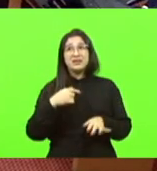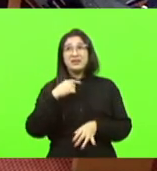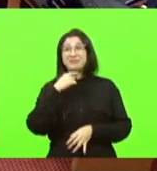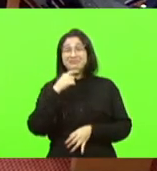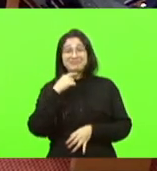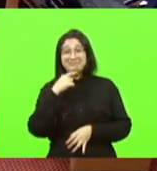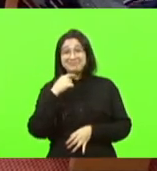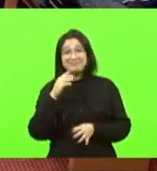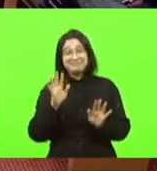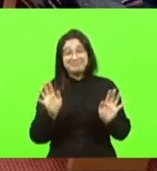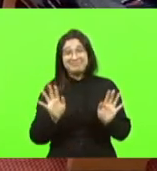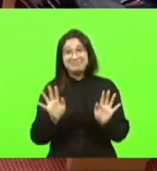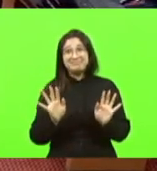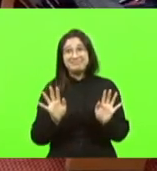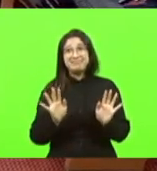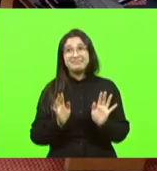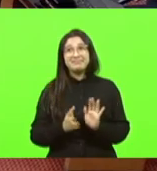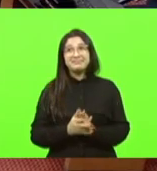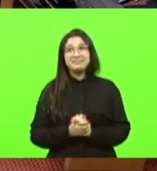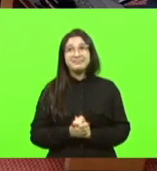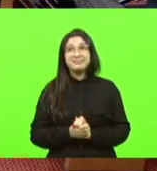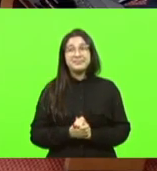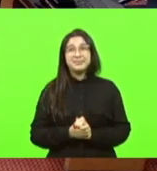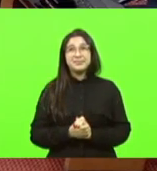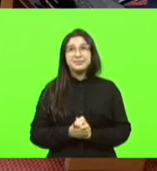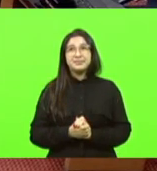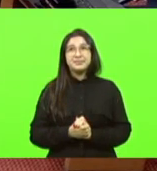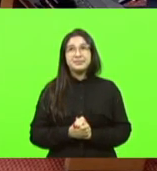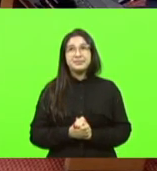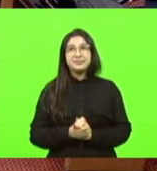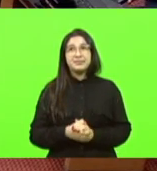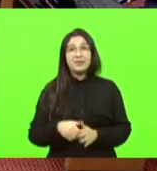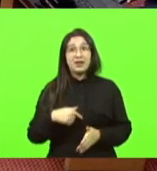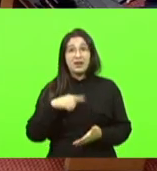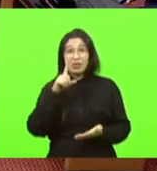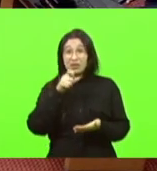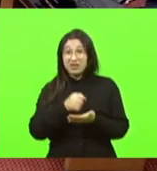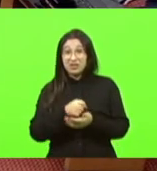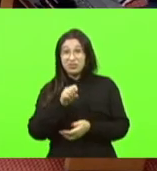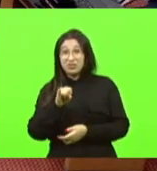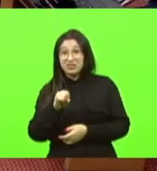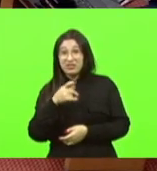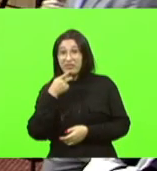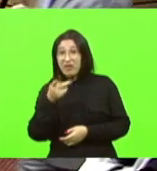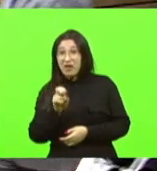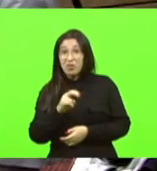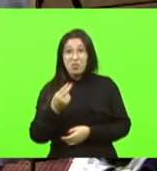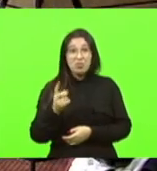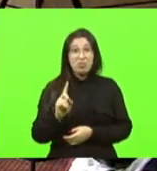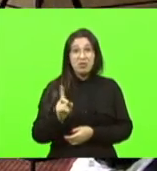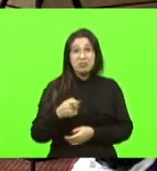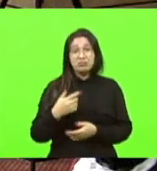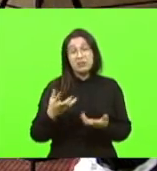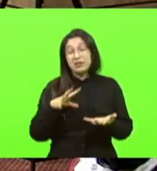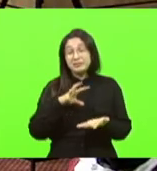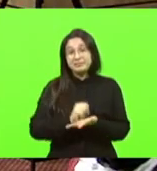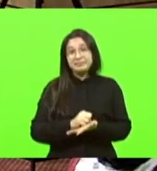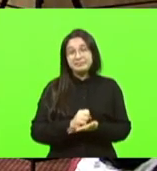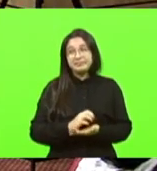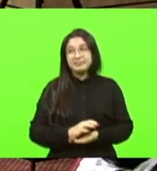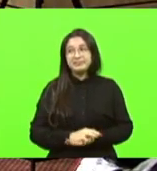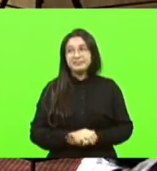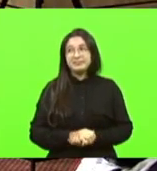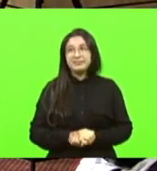nível Deputado Padre Pedro pode ser eu tô decidindo se eu vou falar eu Presidente então quero escrever a